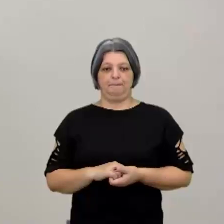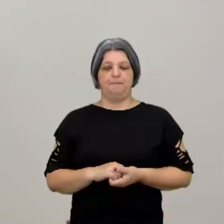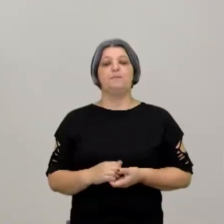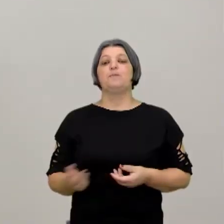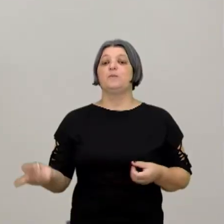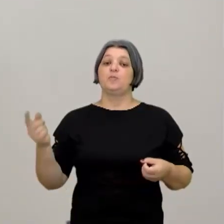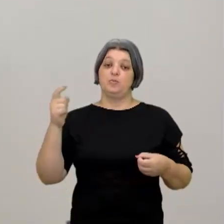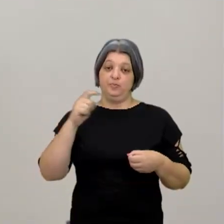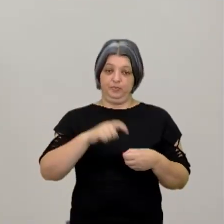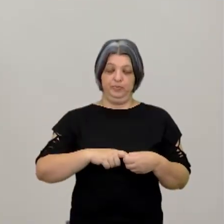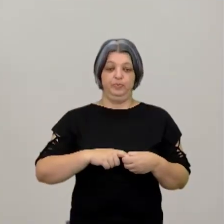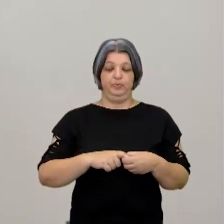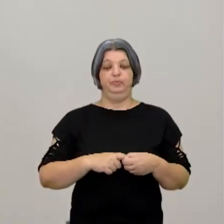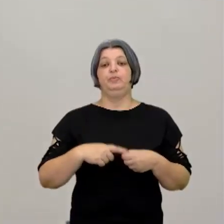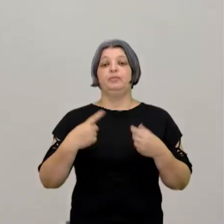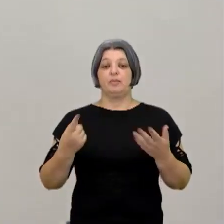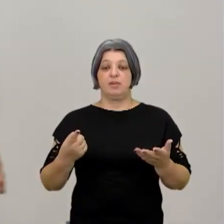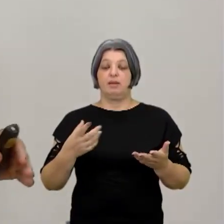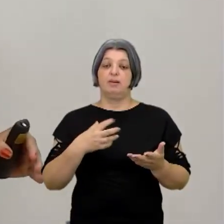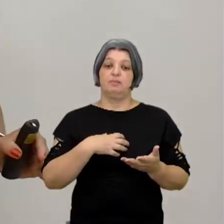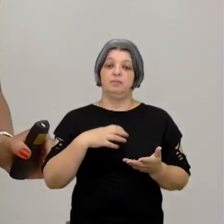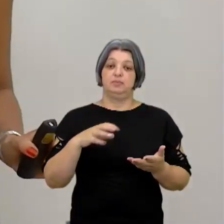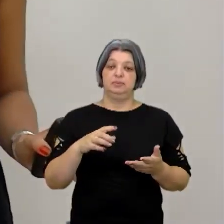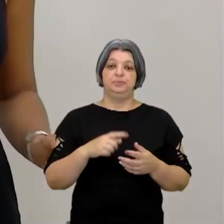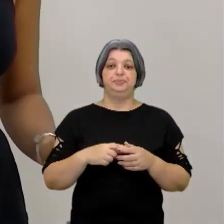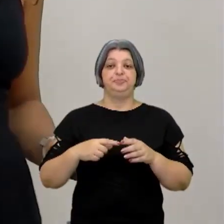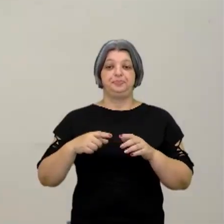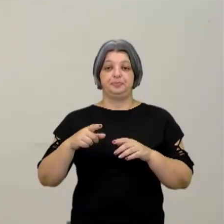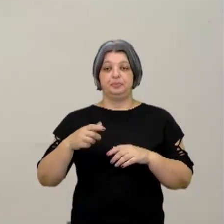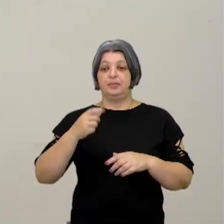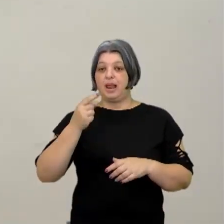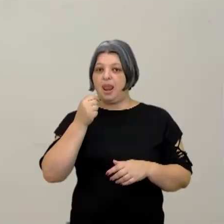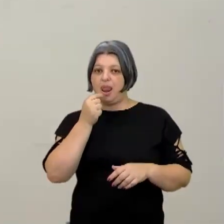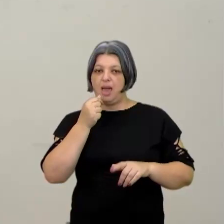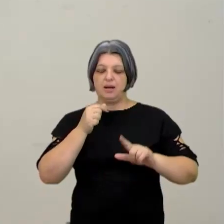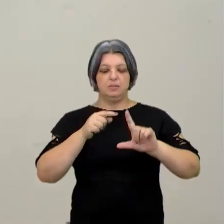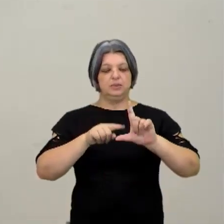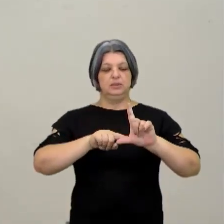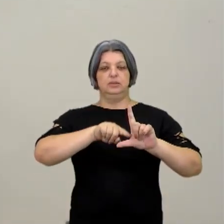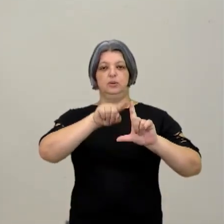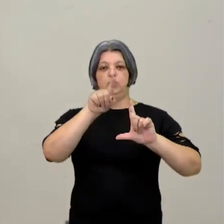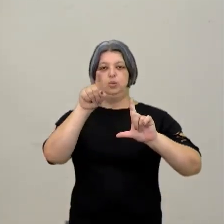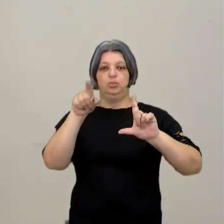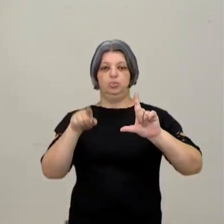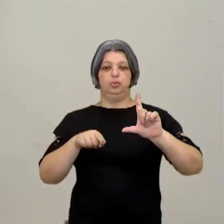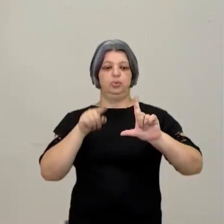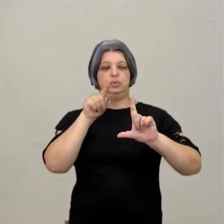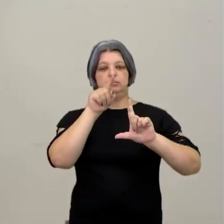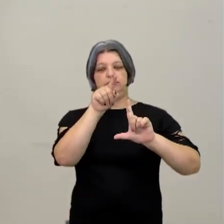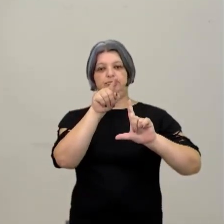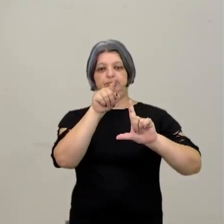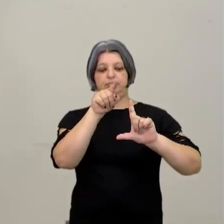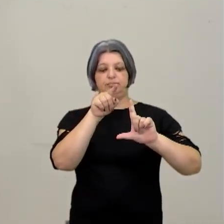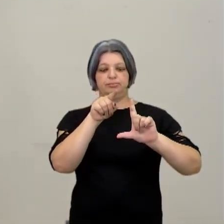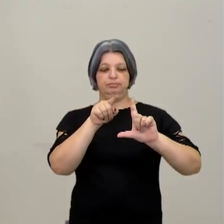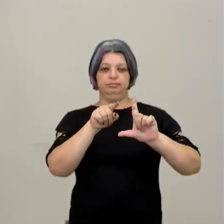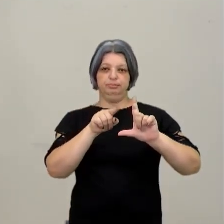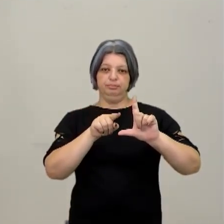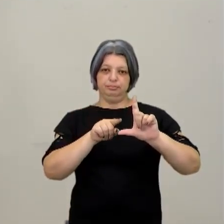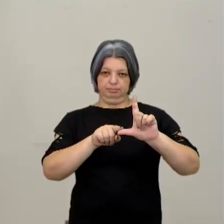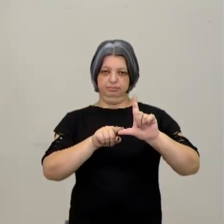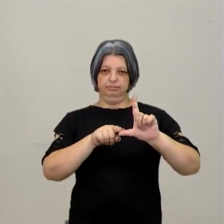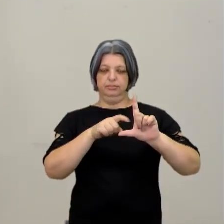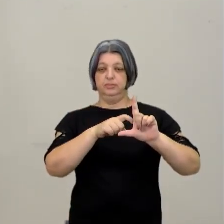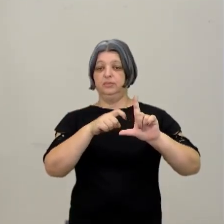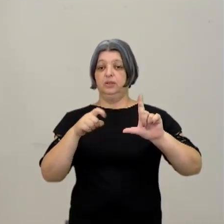e voltamos aqui então é assim a gente vai para o lápis em cima da nossa parábola lá em cima né e de 70 o